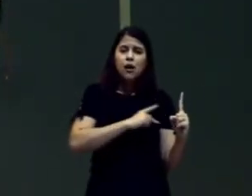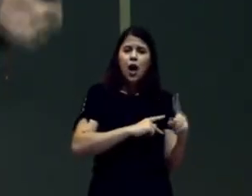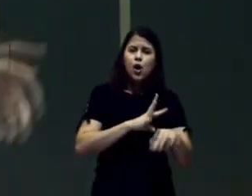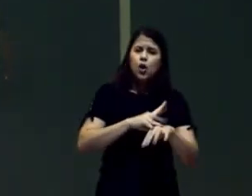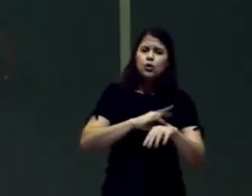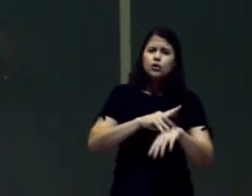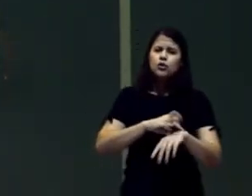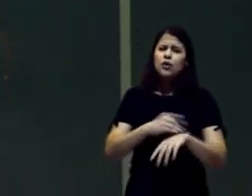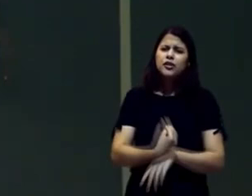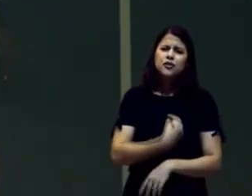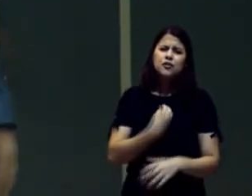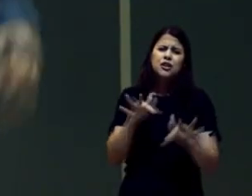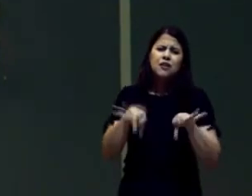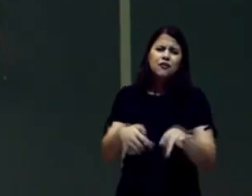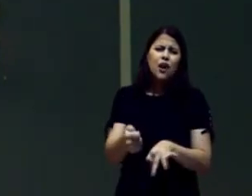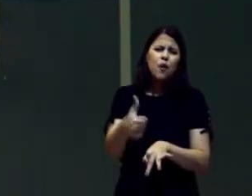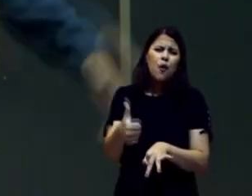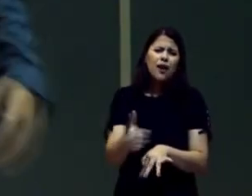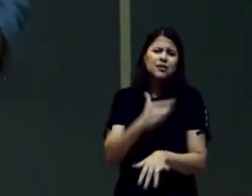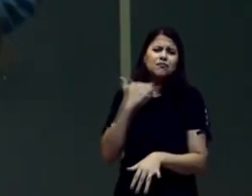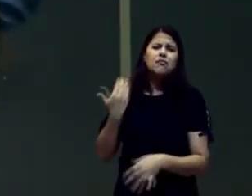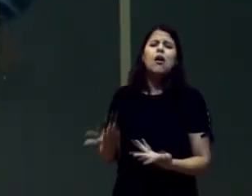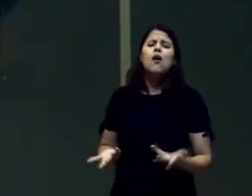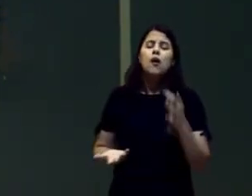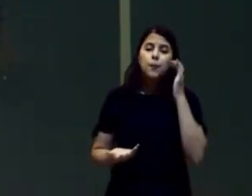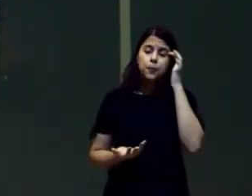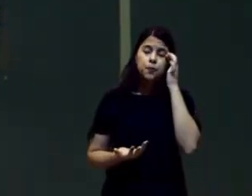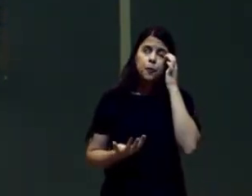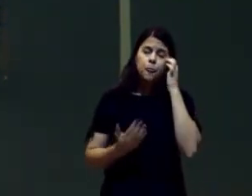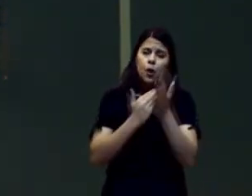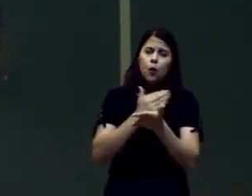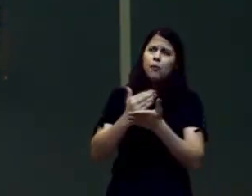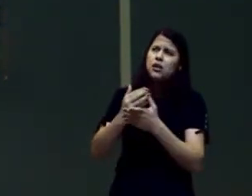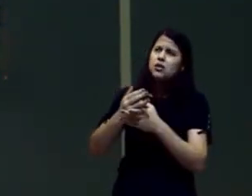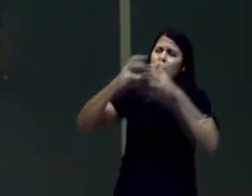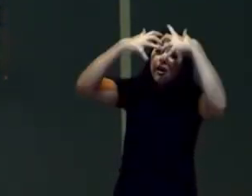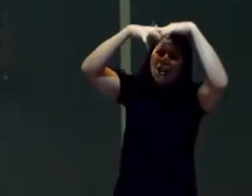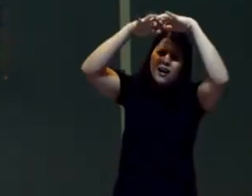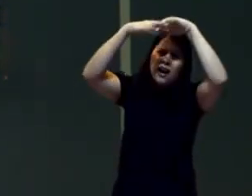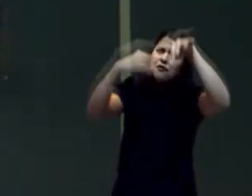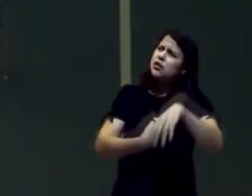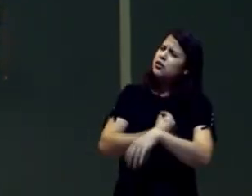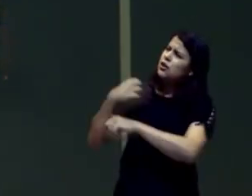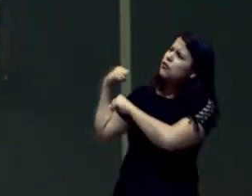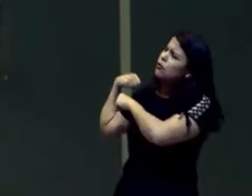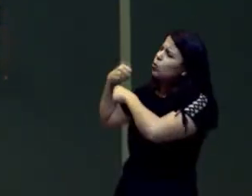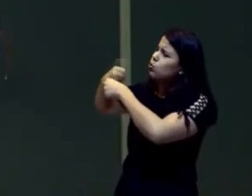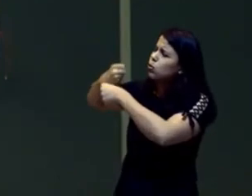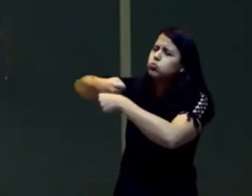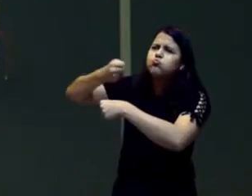fazendo reflexões acerca de tudo o que aconteceu ao longo do tempo, e agora precisa registrar as suas